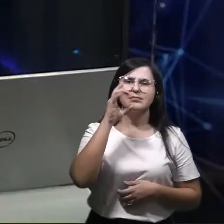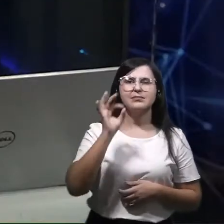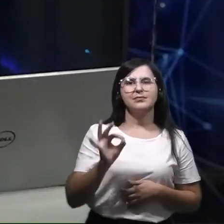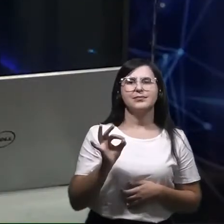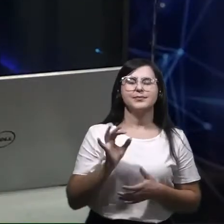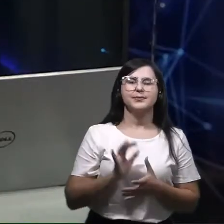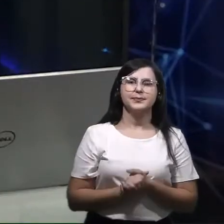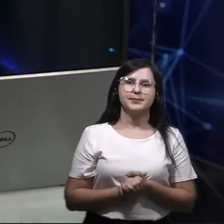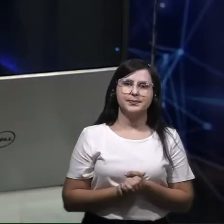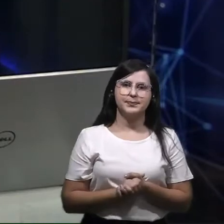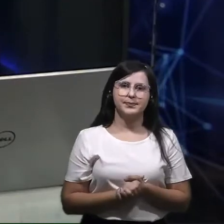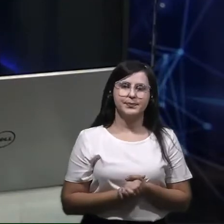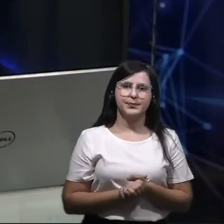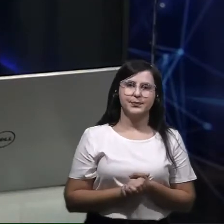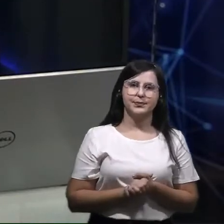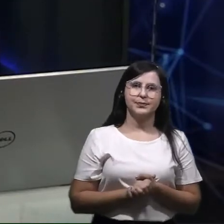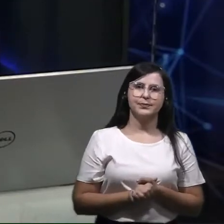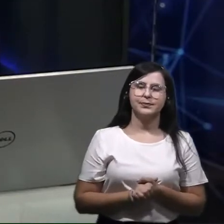1 minuto...